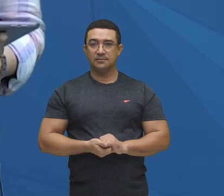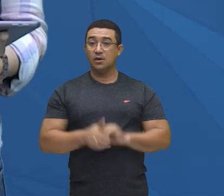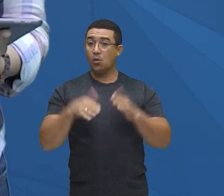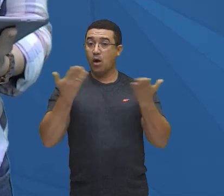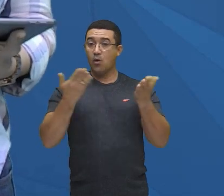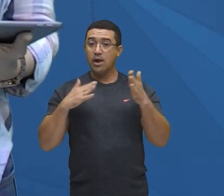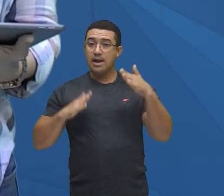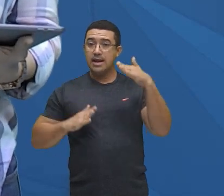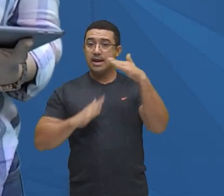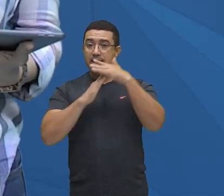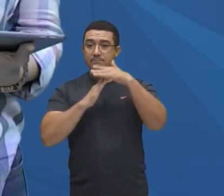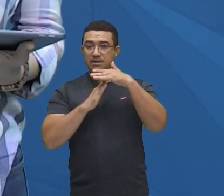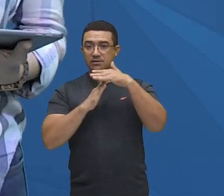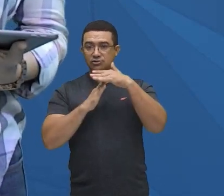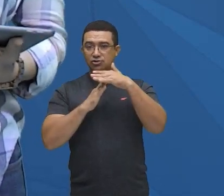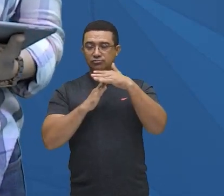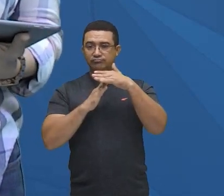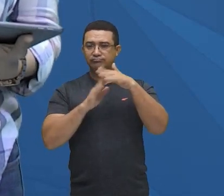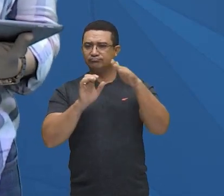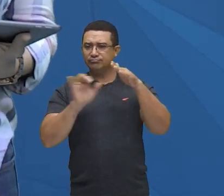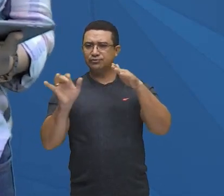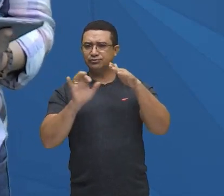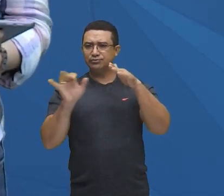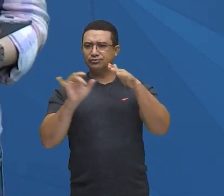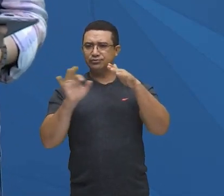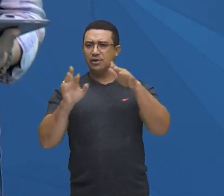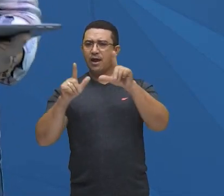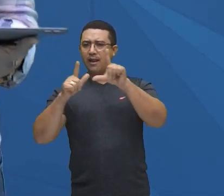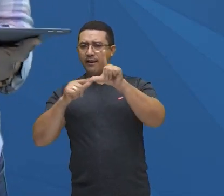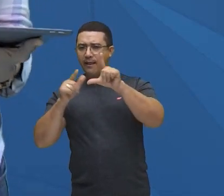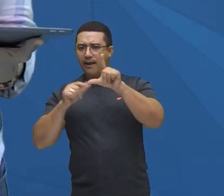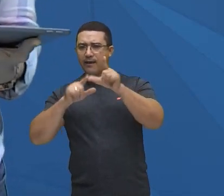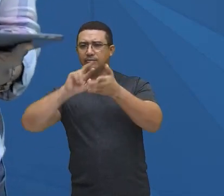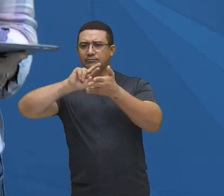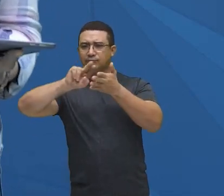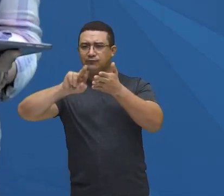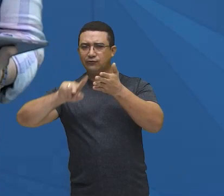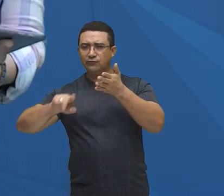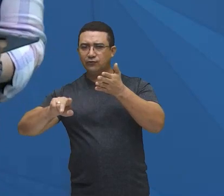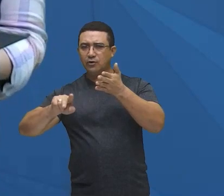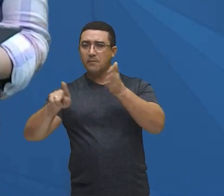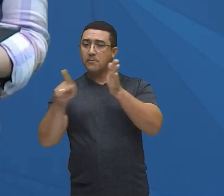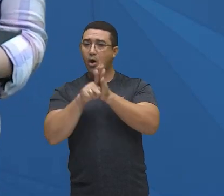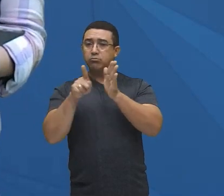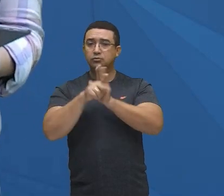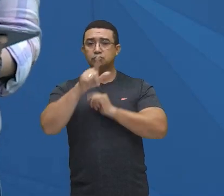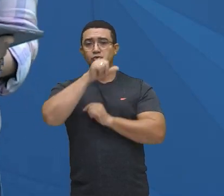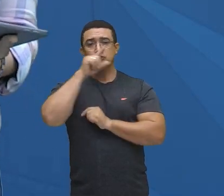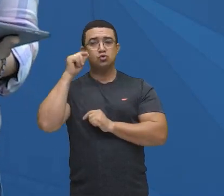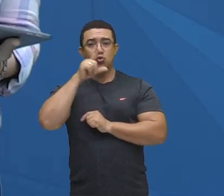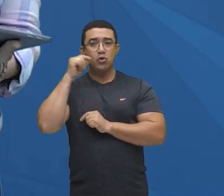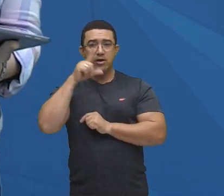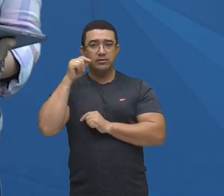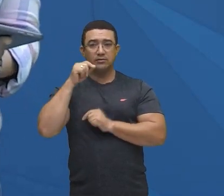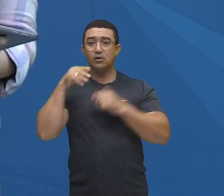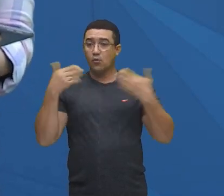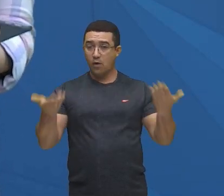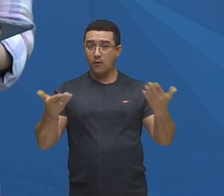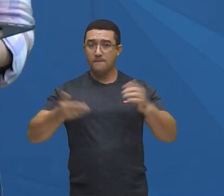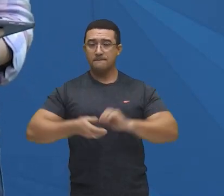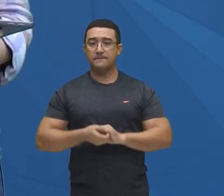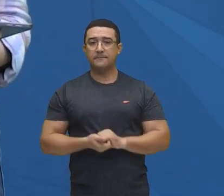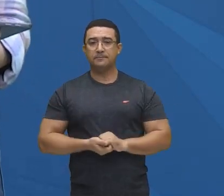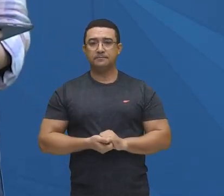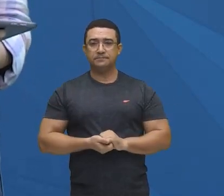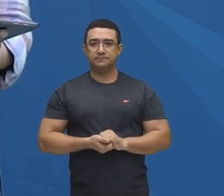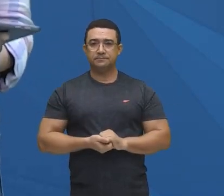Qual o limite de caracteres de mensagens no Twitter? Ah, essa daí tá difícil, né? A gente já viu que ela não é a mais famosa, porque é o